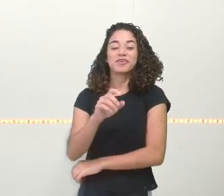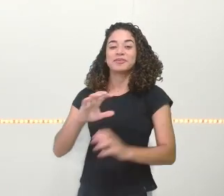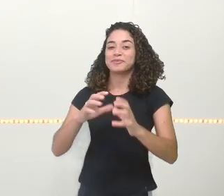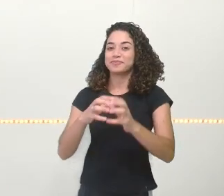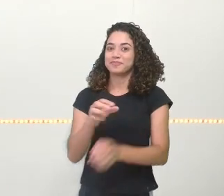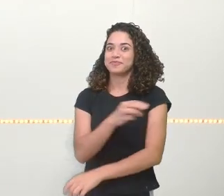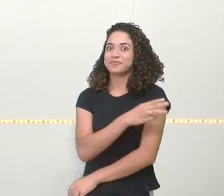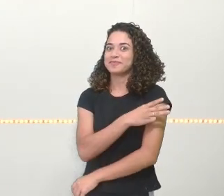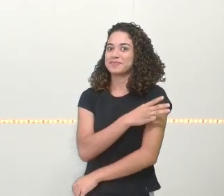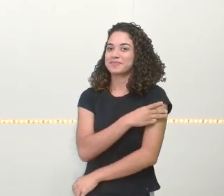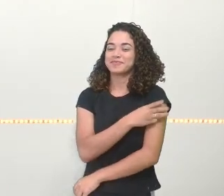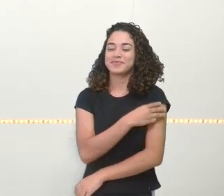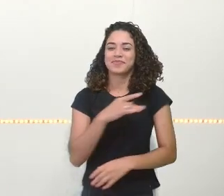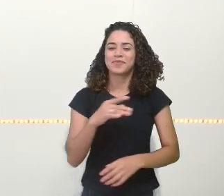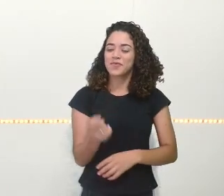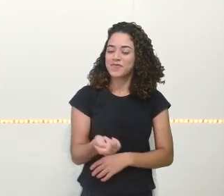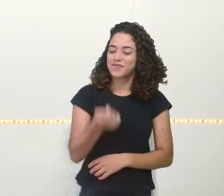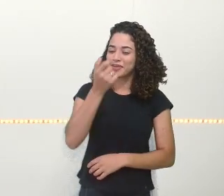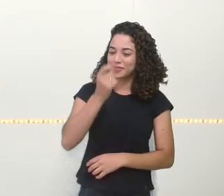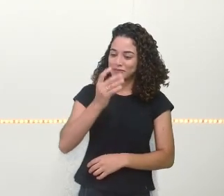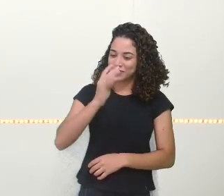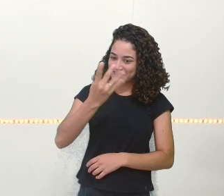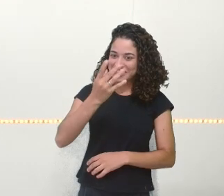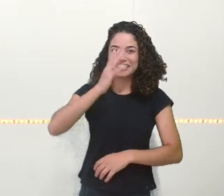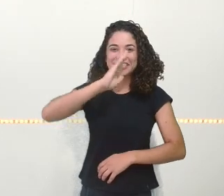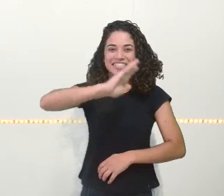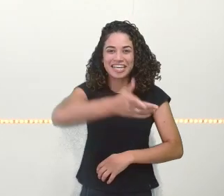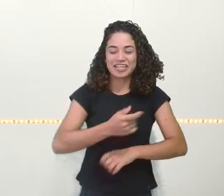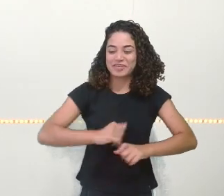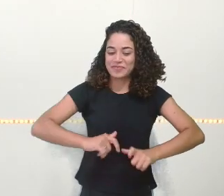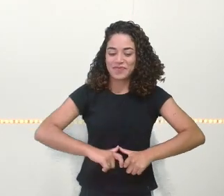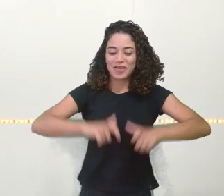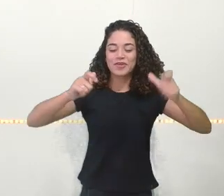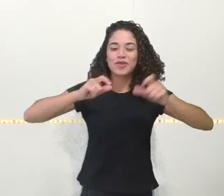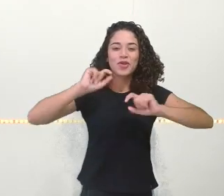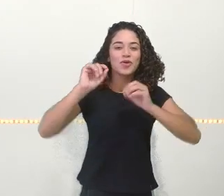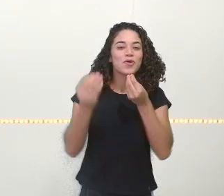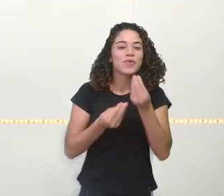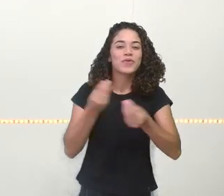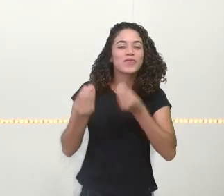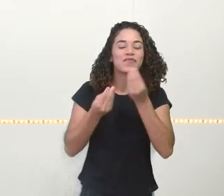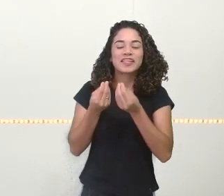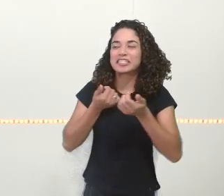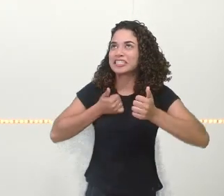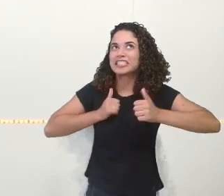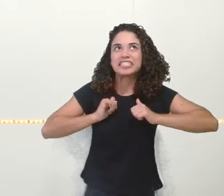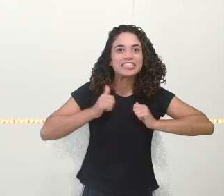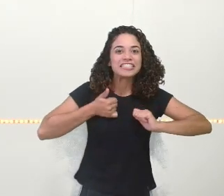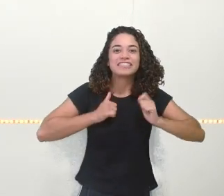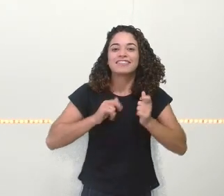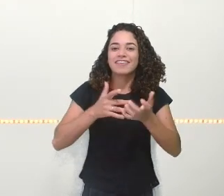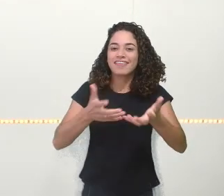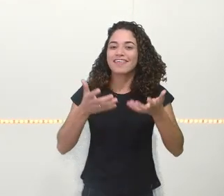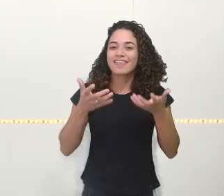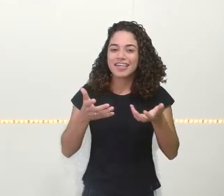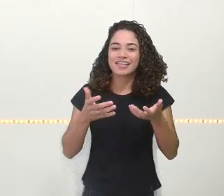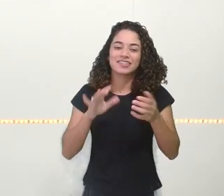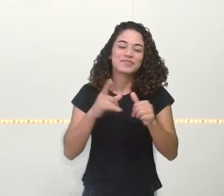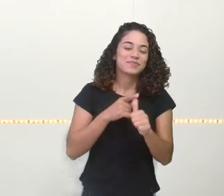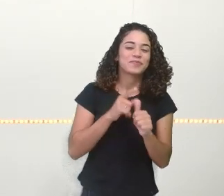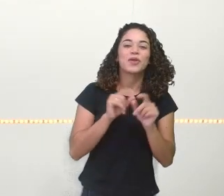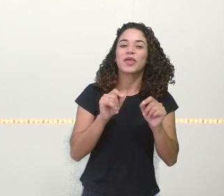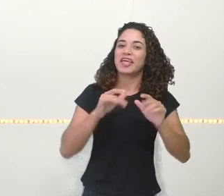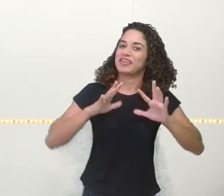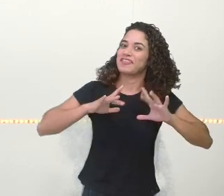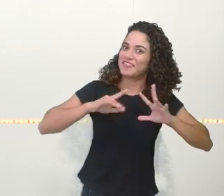quase quarto ano, né? Eu acho que a maioria já deve estar, ó, naquela transiçãozinha, naquela ansiedade já, primeiramente pelas